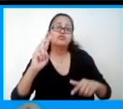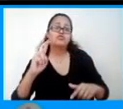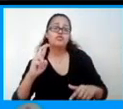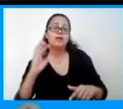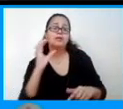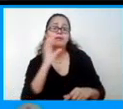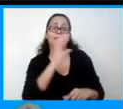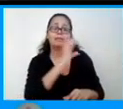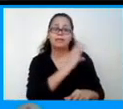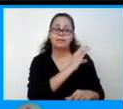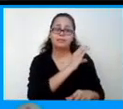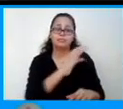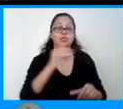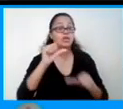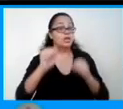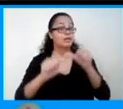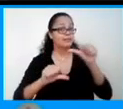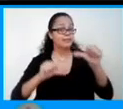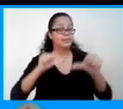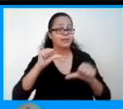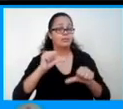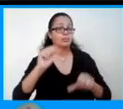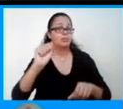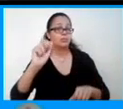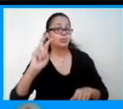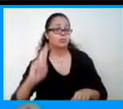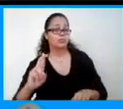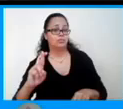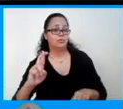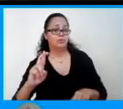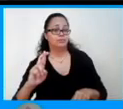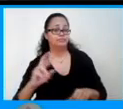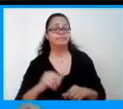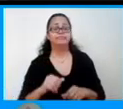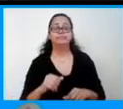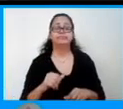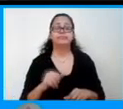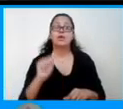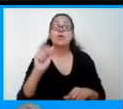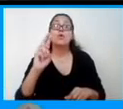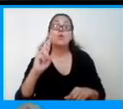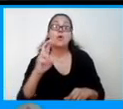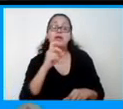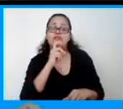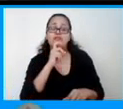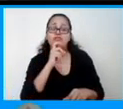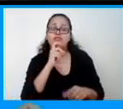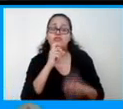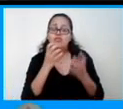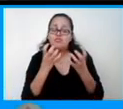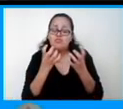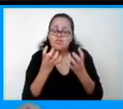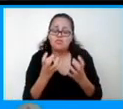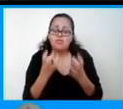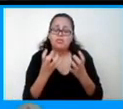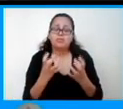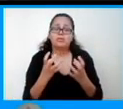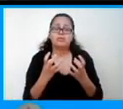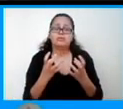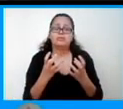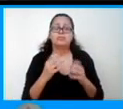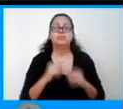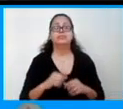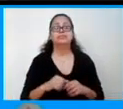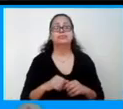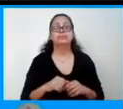a circulação da atmosfera. O ar frio ele é mais denso, ele é mais pesado que o ar quente, certo?